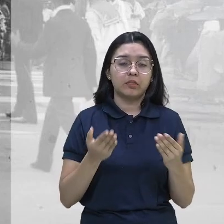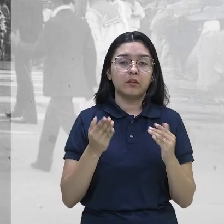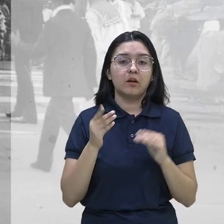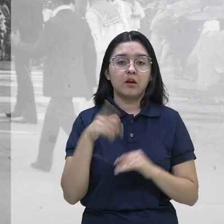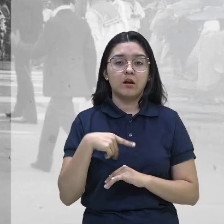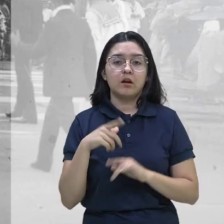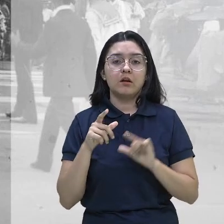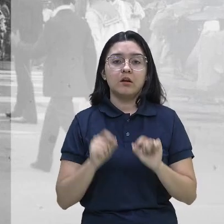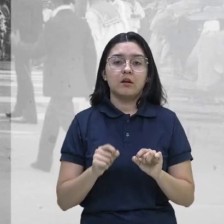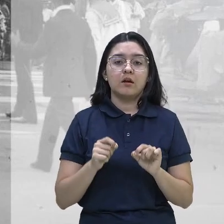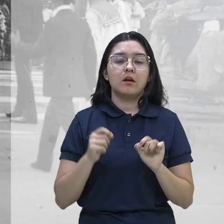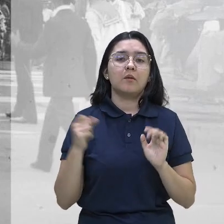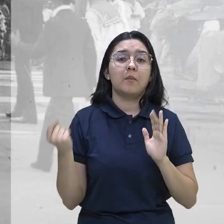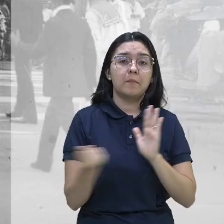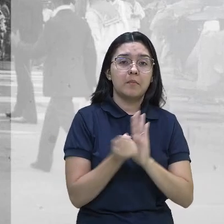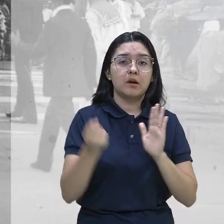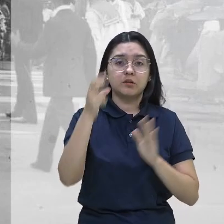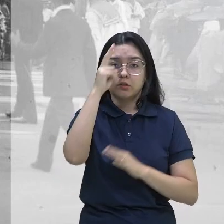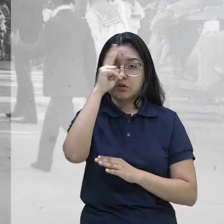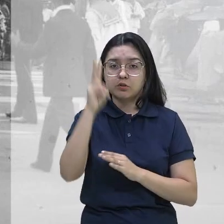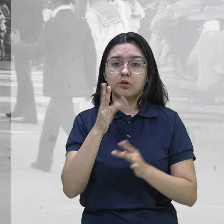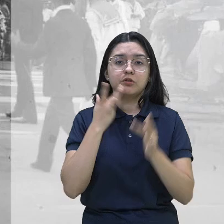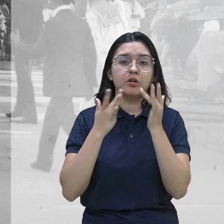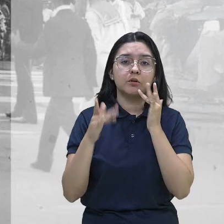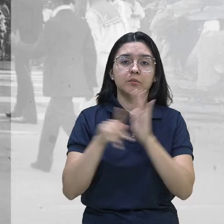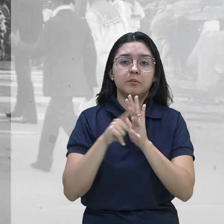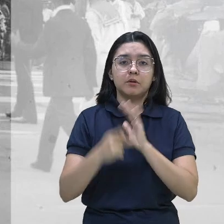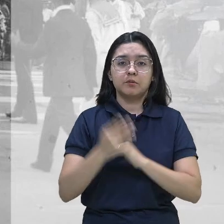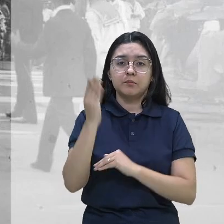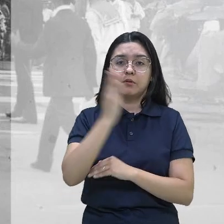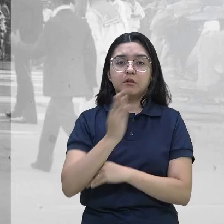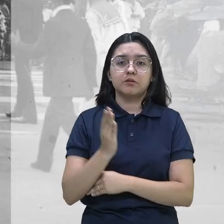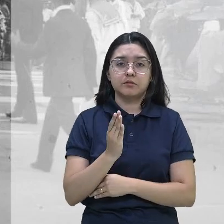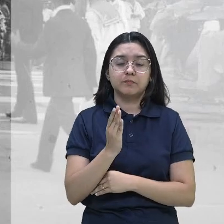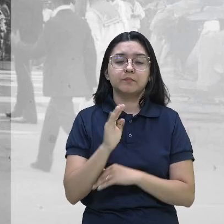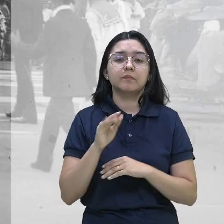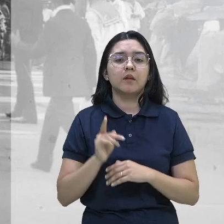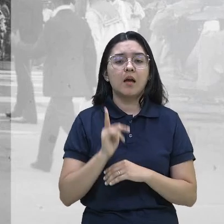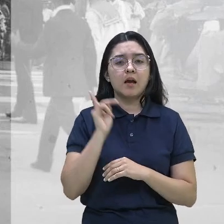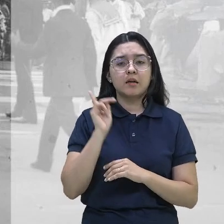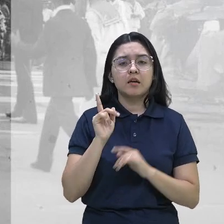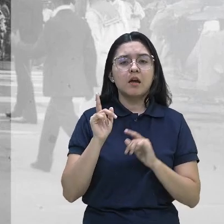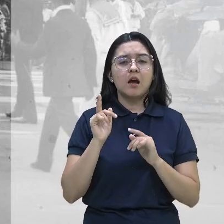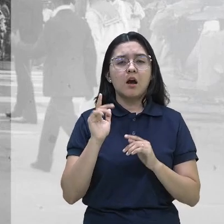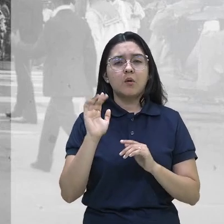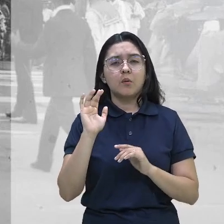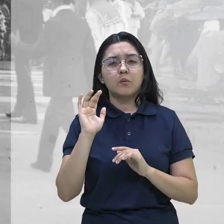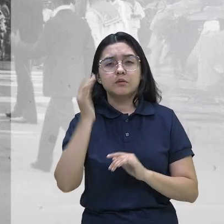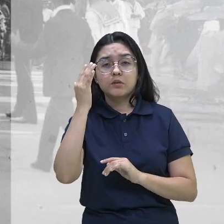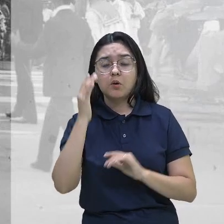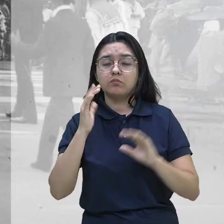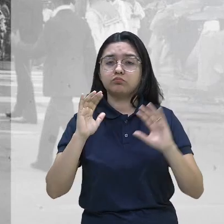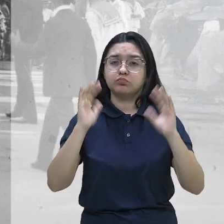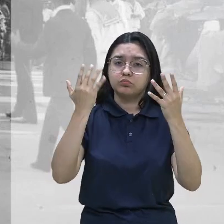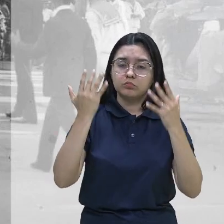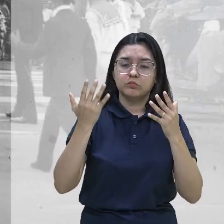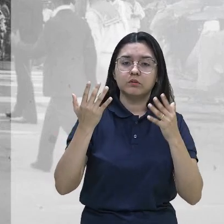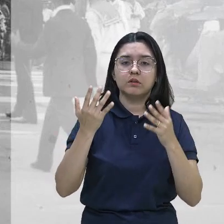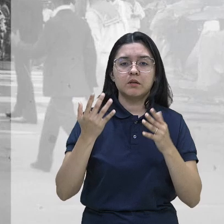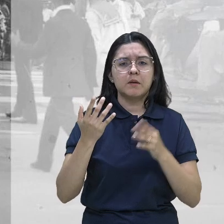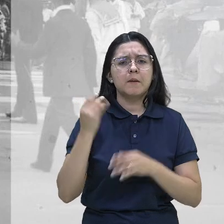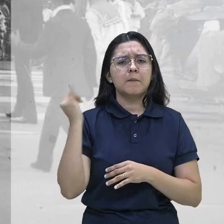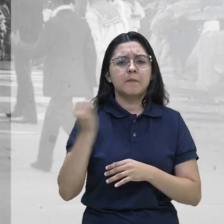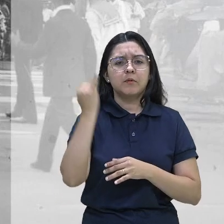monumento muito importante para a história do teatro no Brasil, e nele aconteceram eventos importantes, como a assinatura da